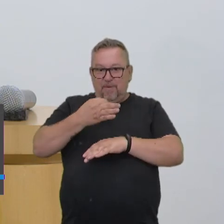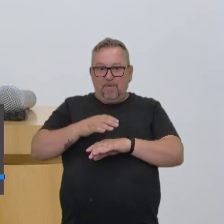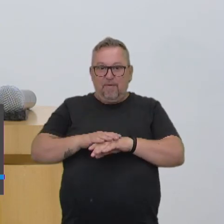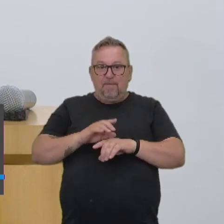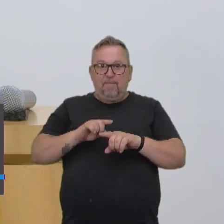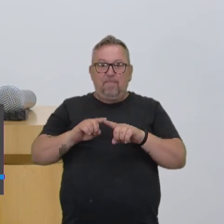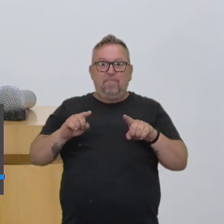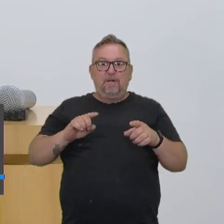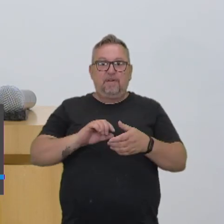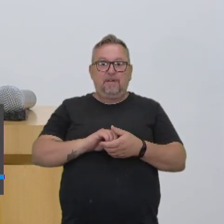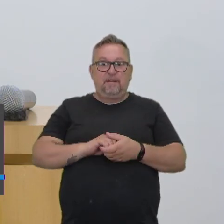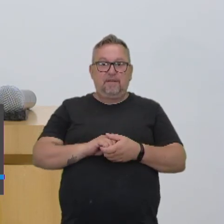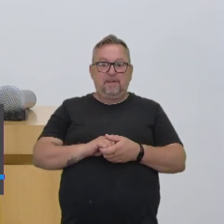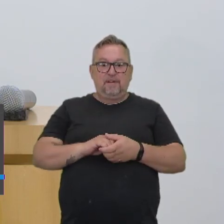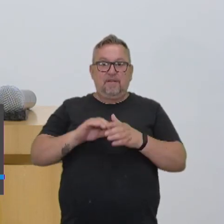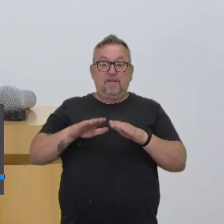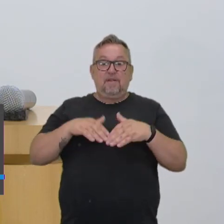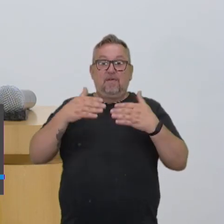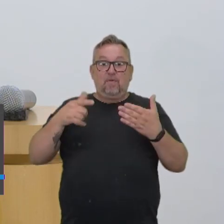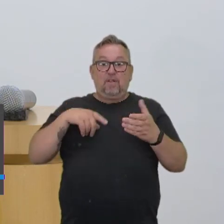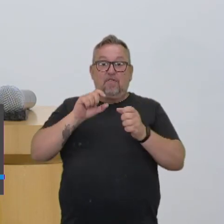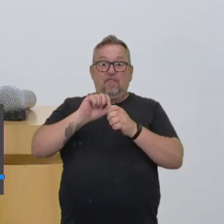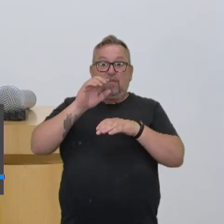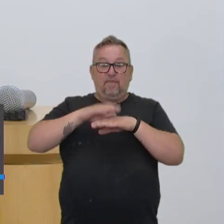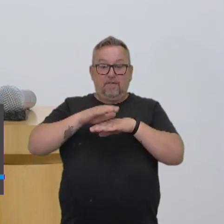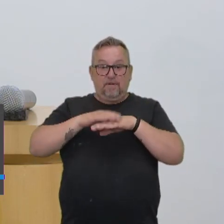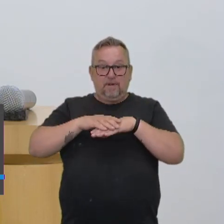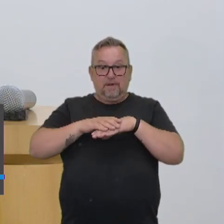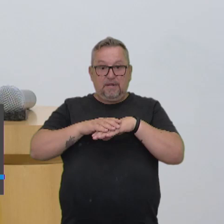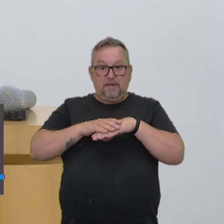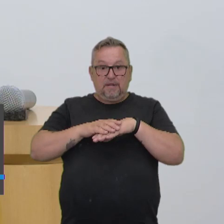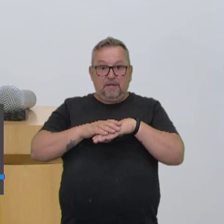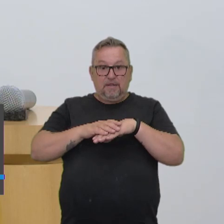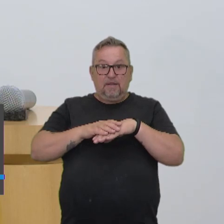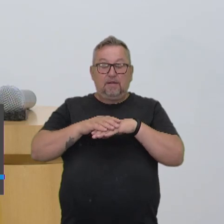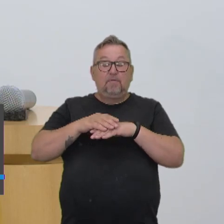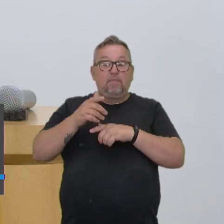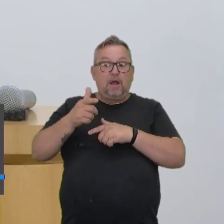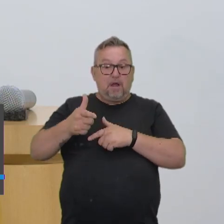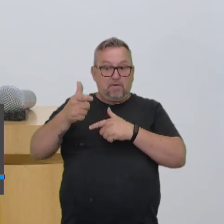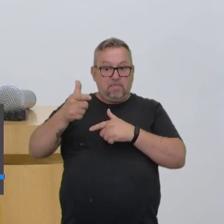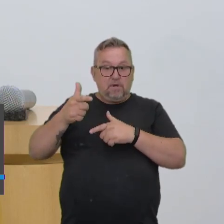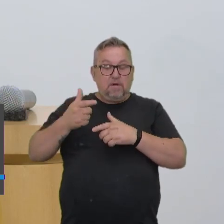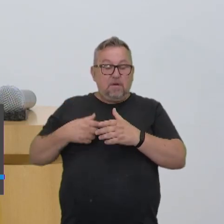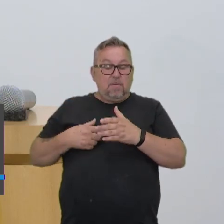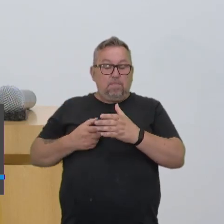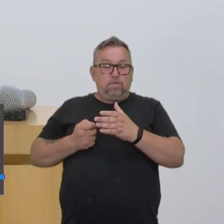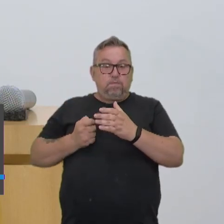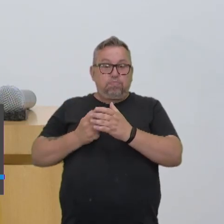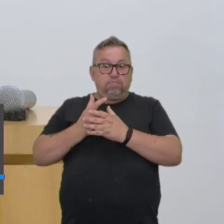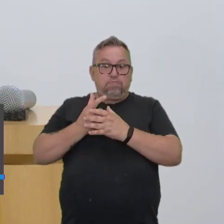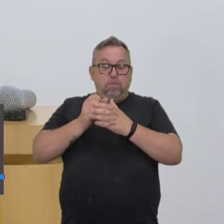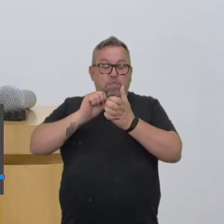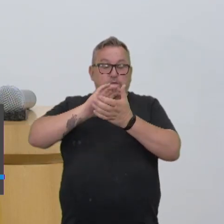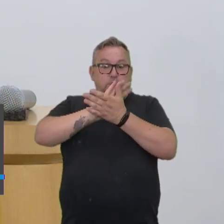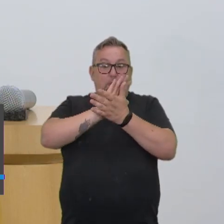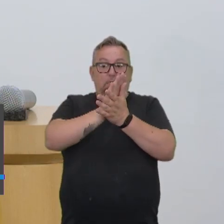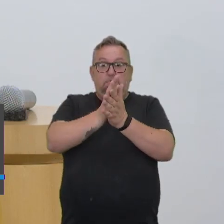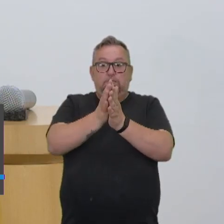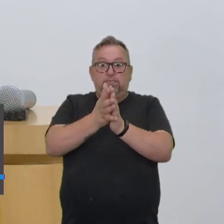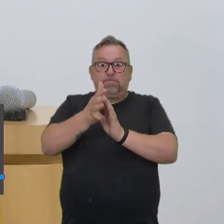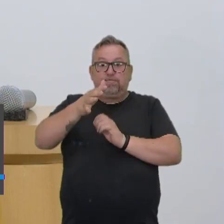Mas, assim, quando a gente constrói uma arma de destruição em massa, que a